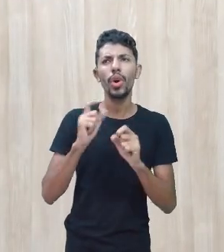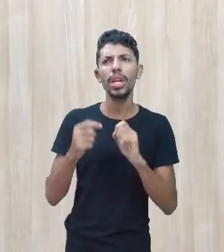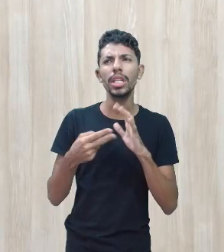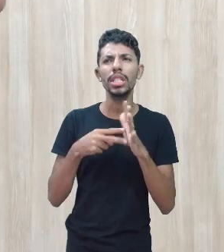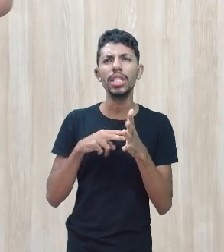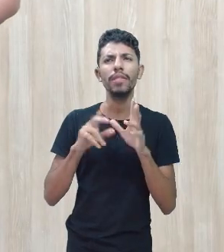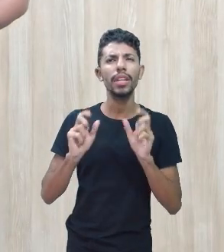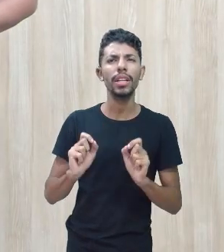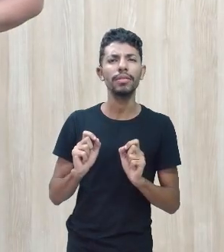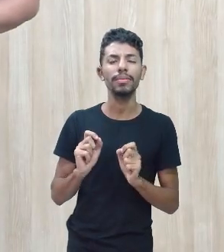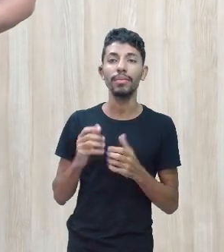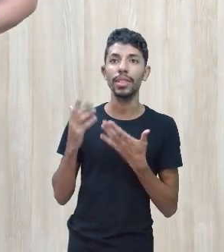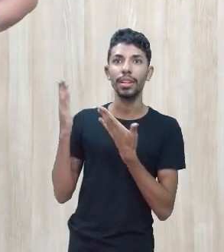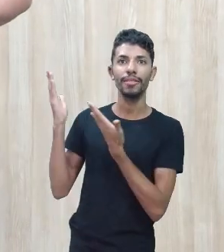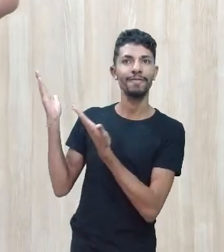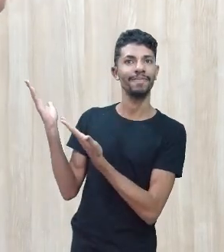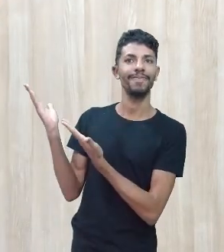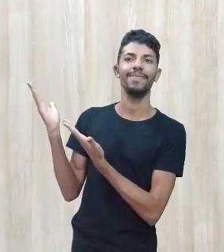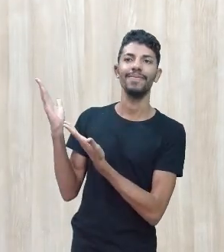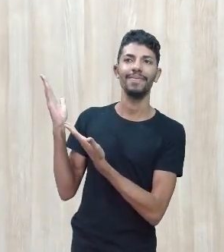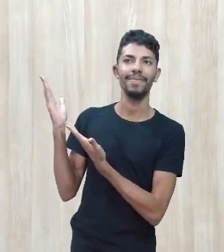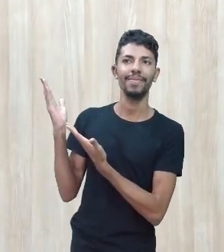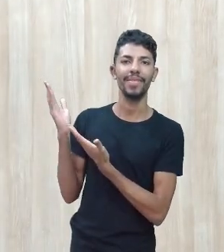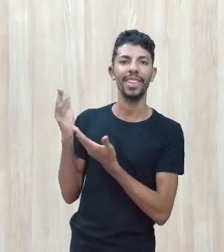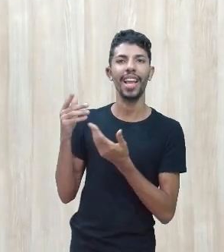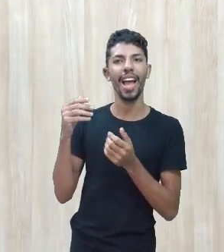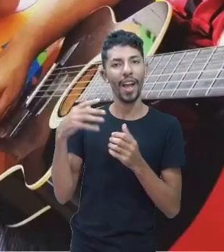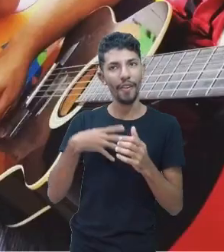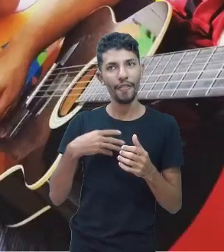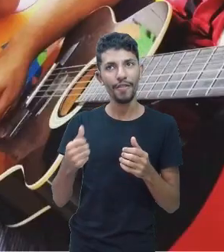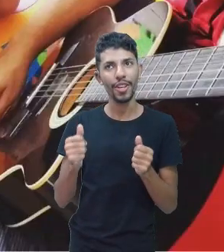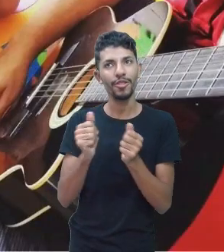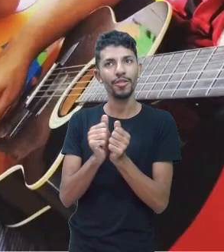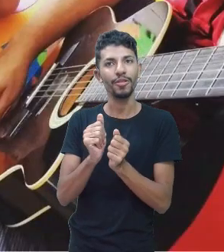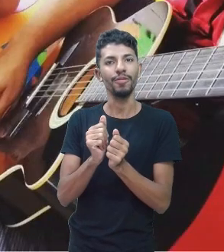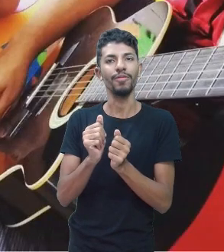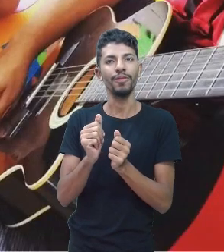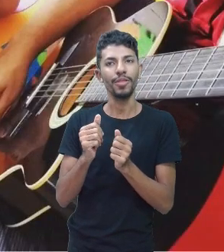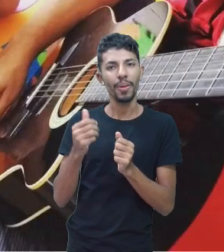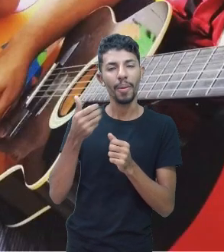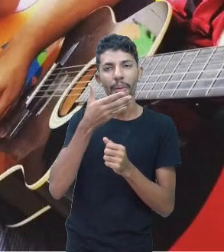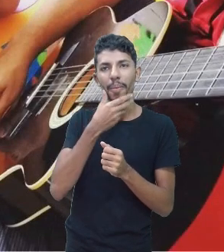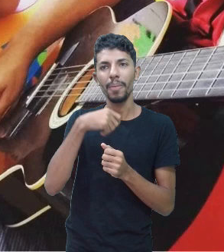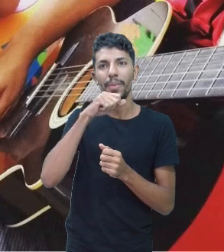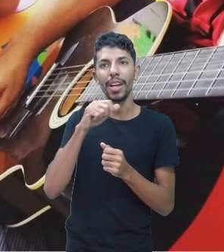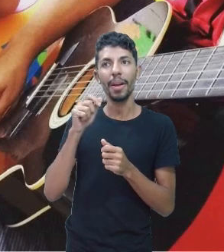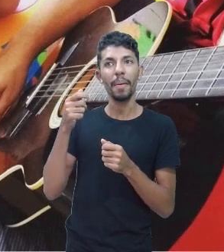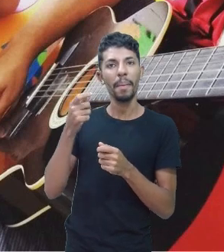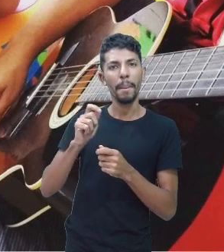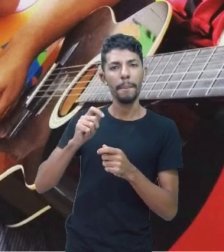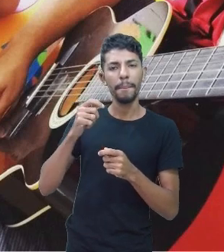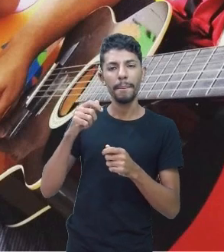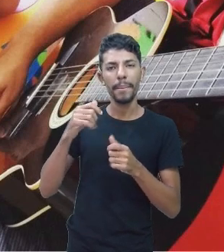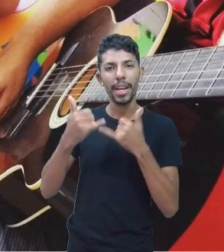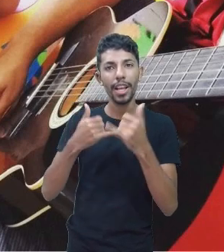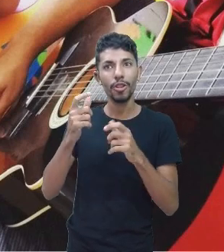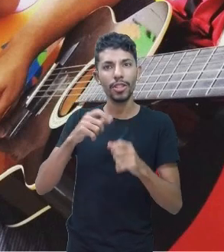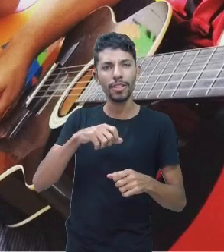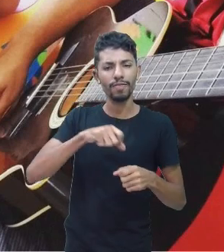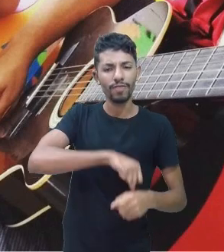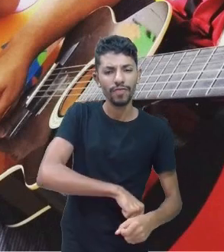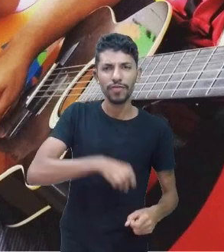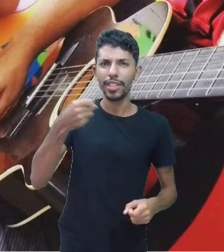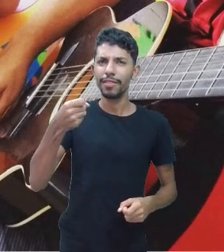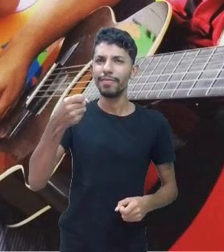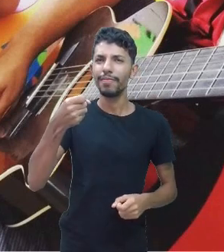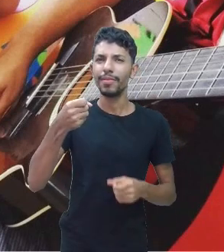com o filho dele. Tá aí o professor com um dente de sabre do Jedi. Isso, olha que legal.